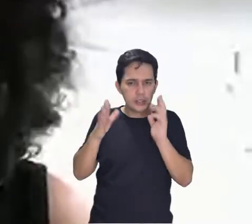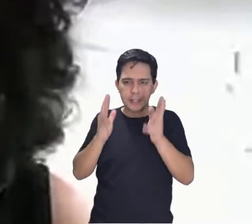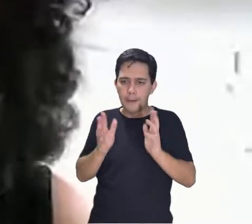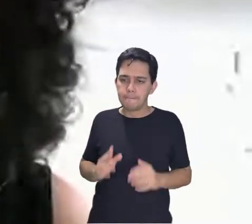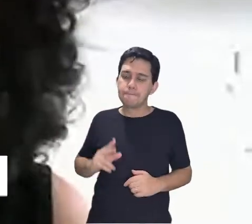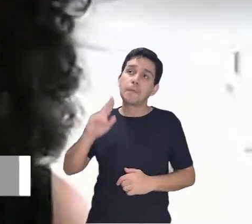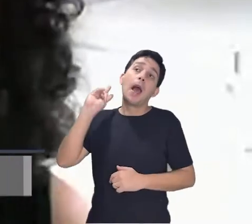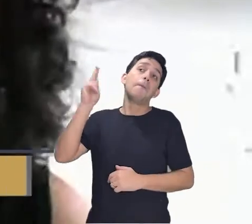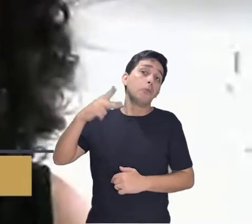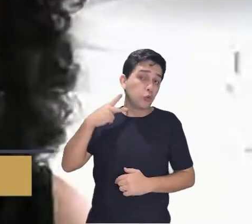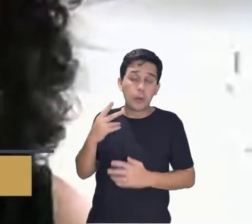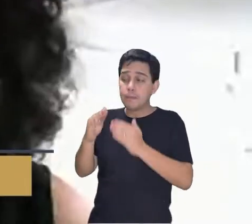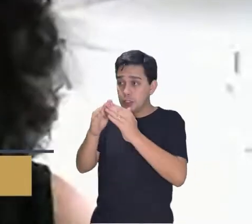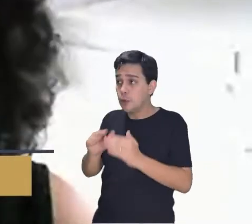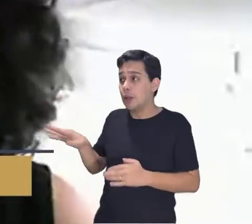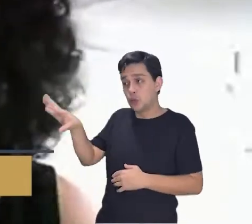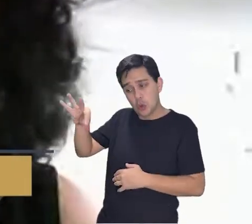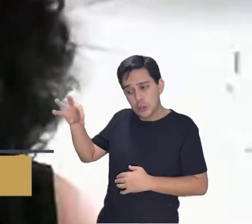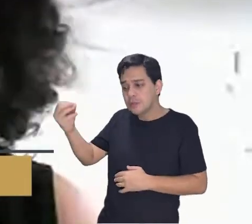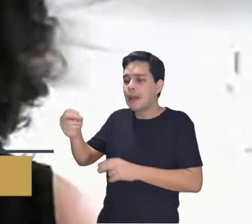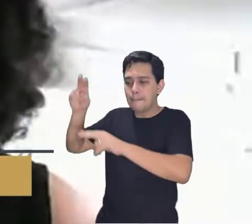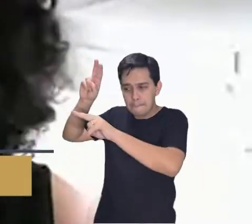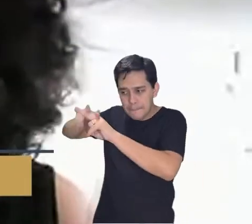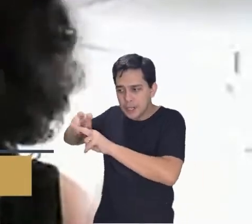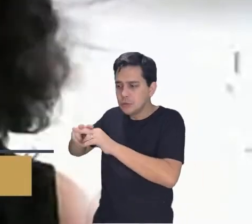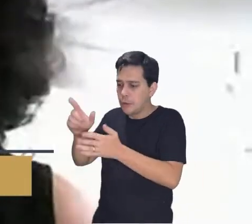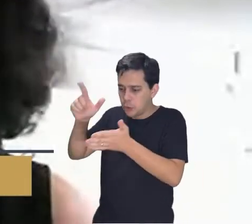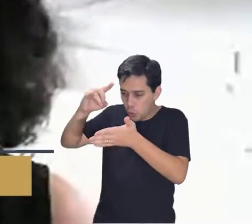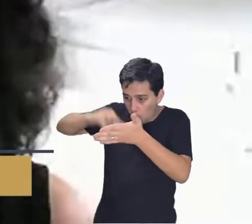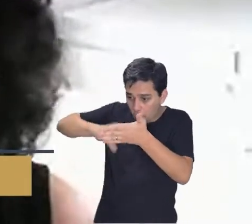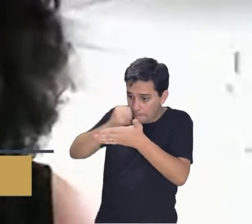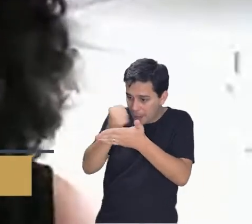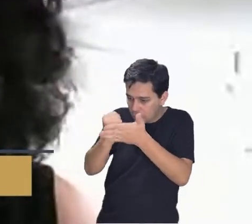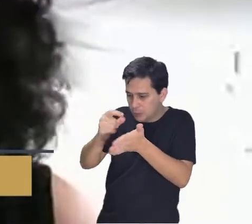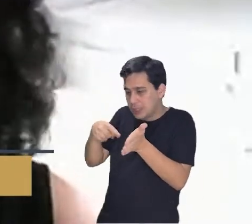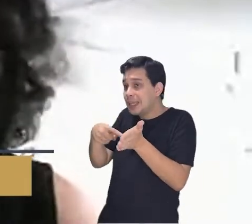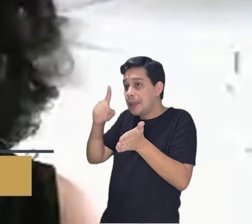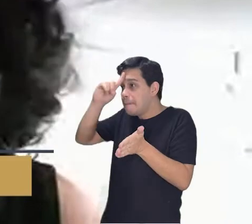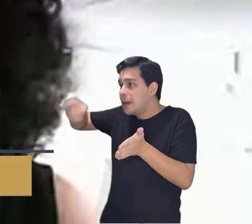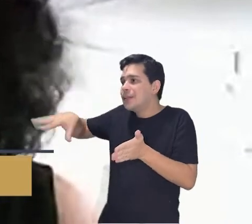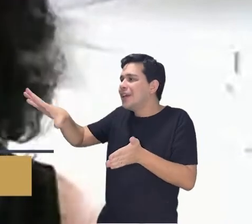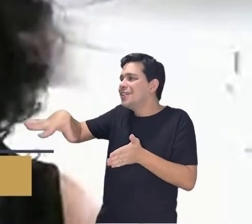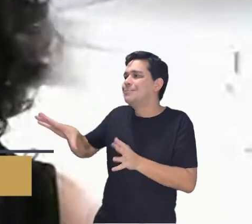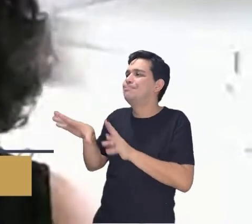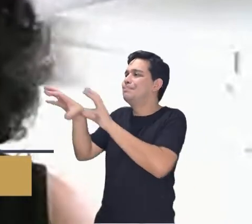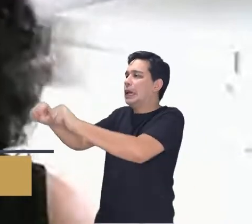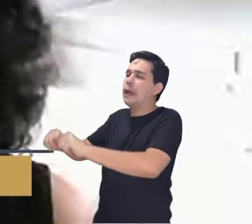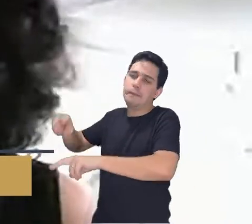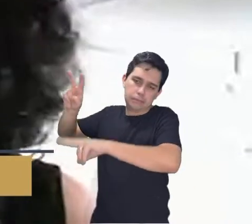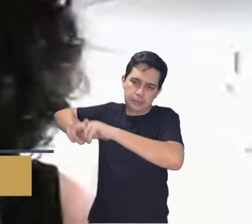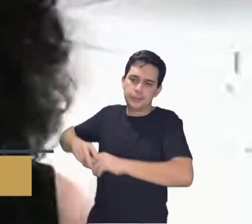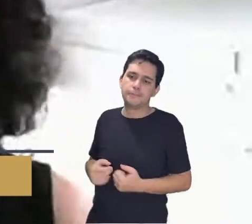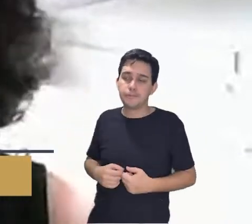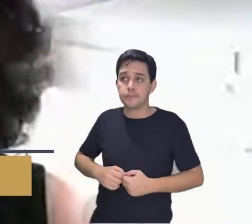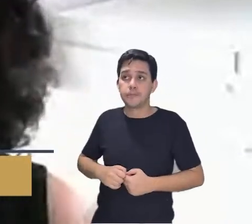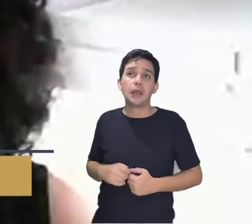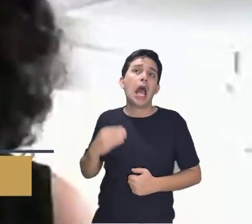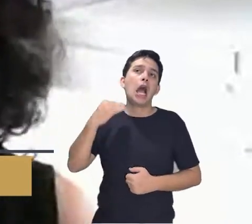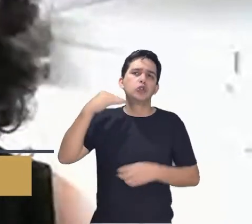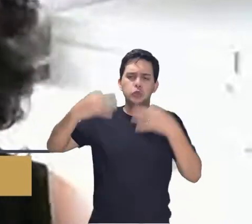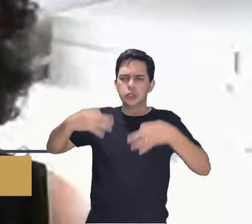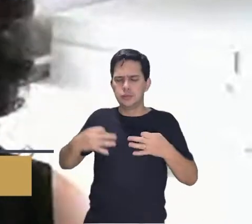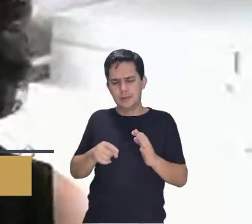pediu a prisão preventiva, entendeu? Só que não foi apreciado pela juíza na ocasião E aí, quando eu assumi, eu verifiquei que havia